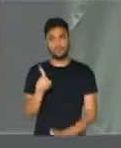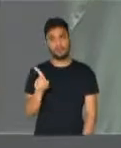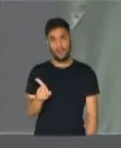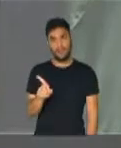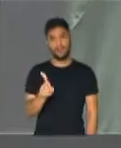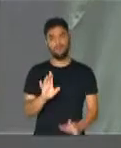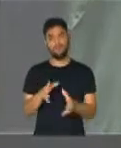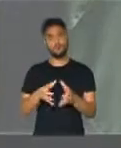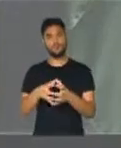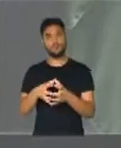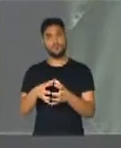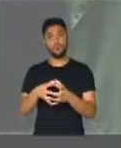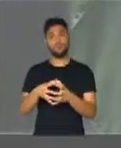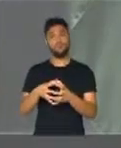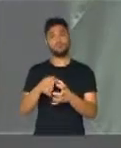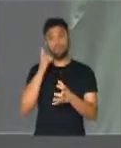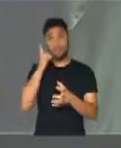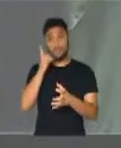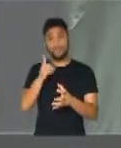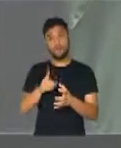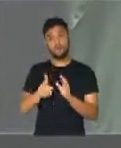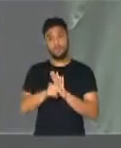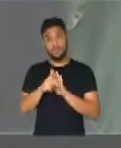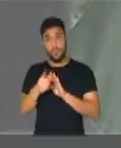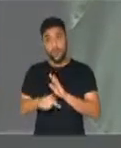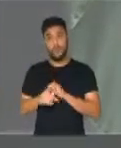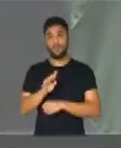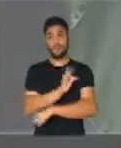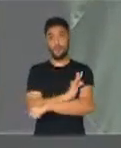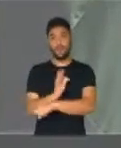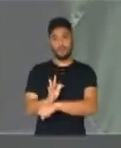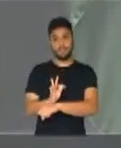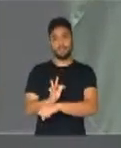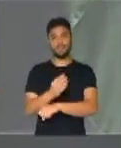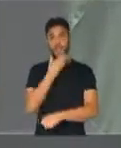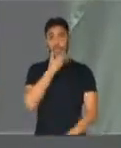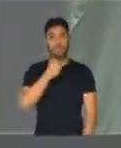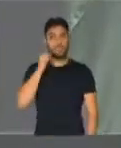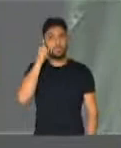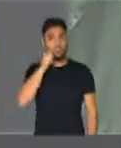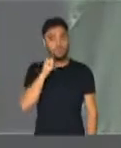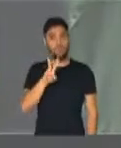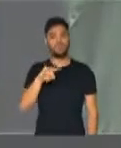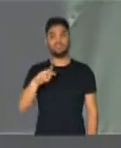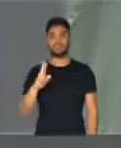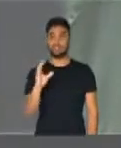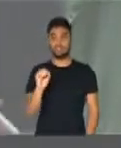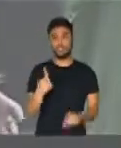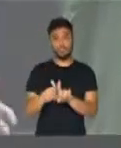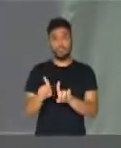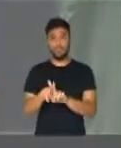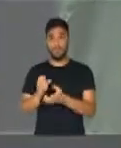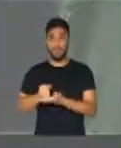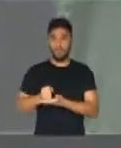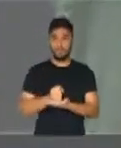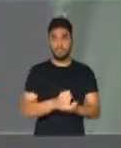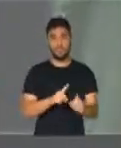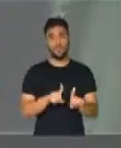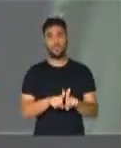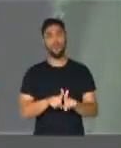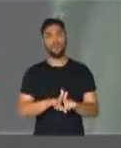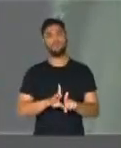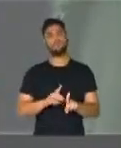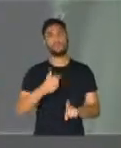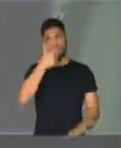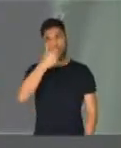com a bancada do Estado de Tocantins aqui em Brasília, na pessoa do senador Vicentinho Alves, e no nosso